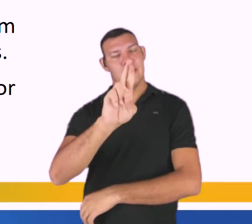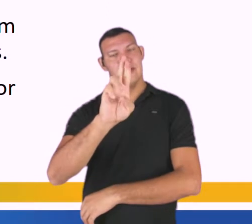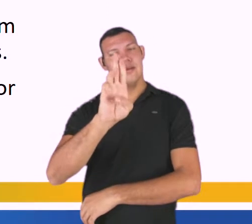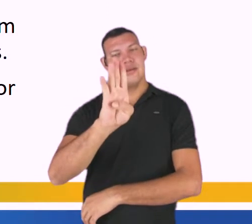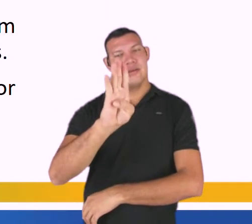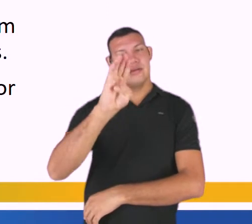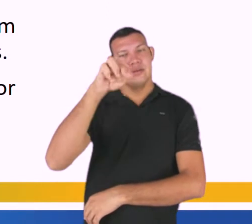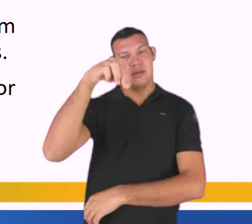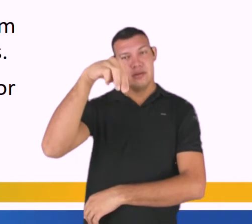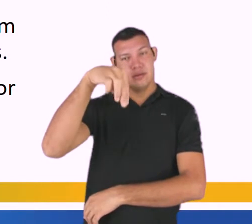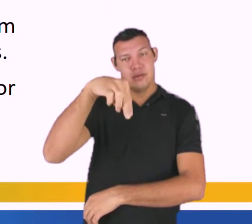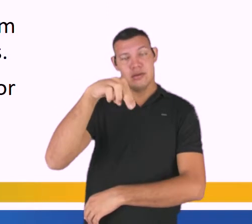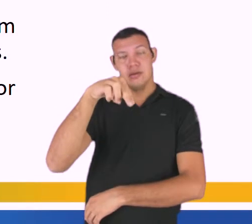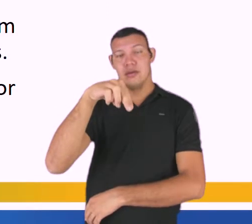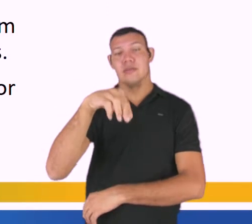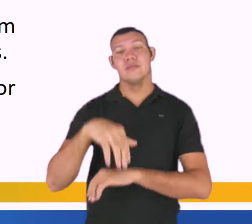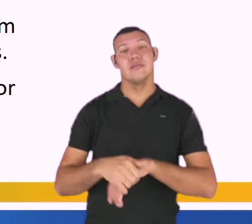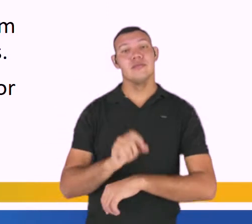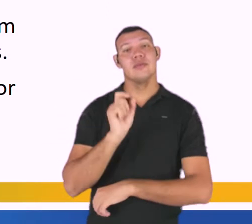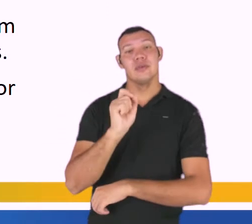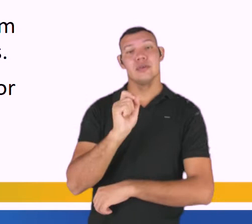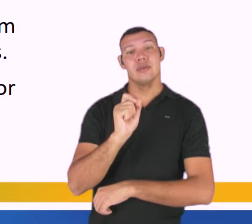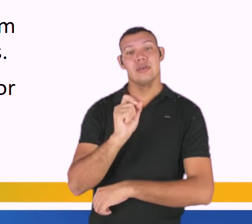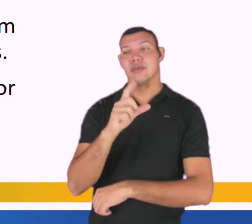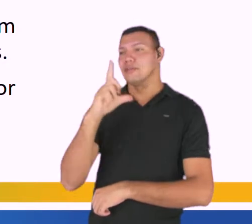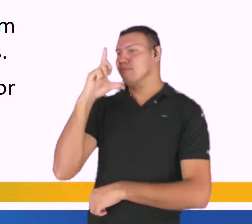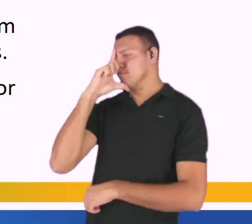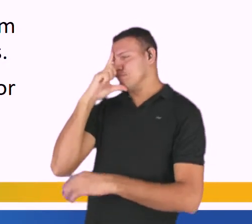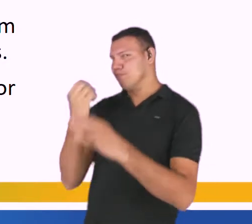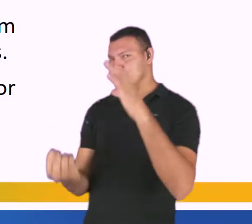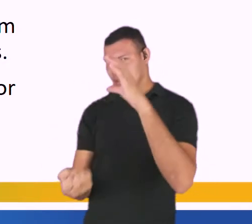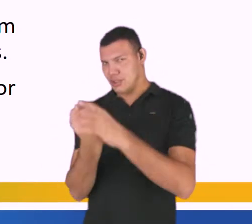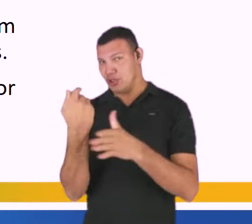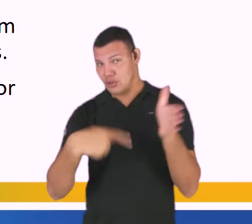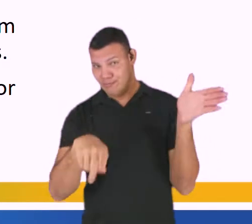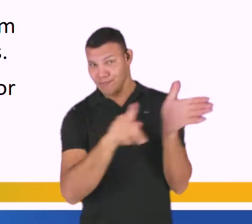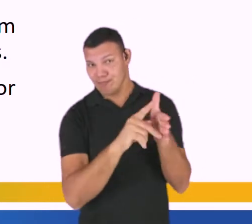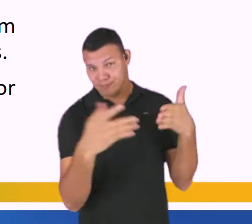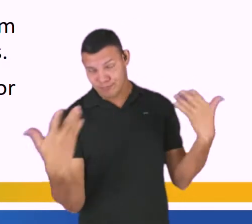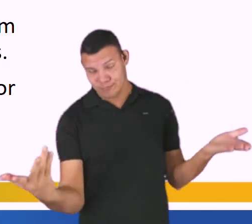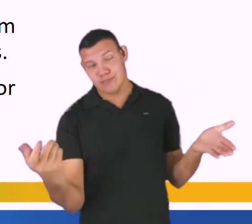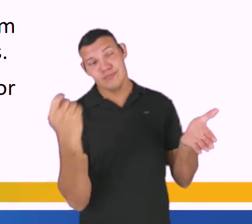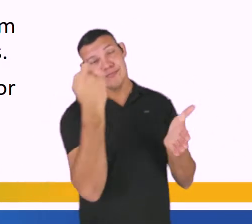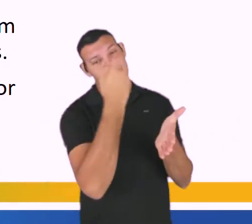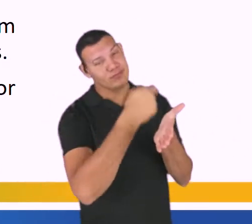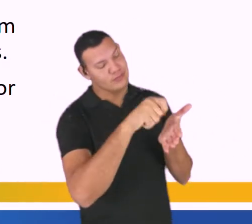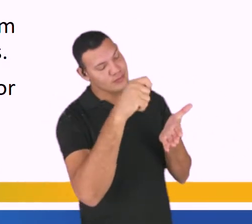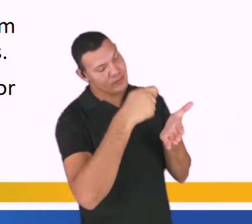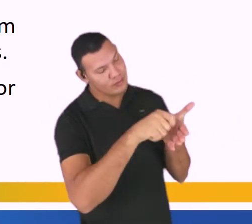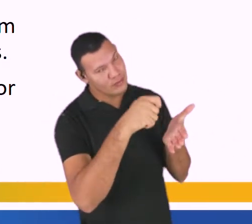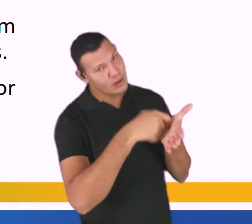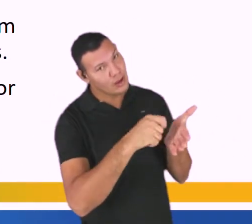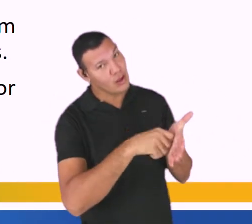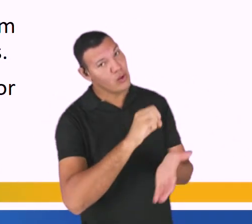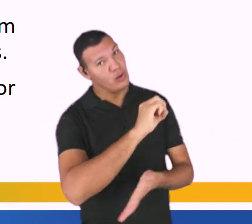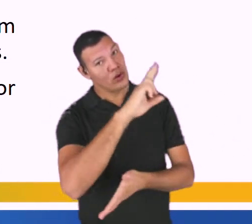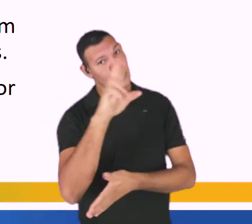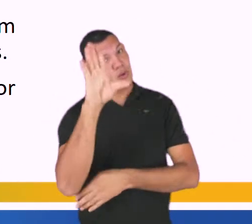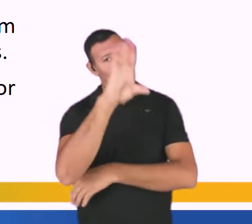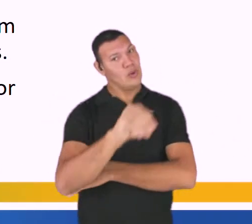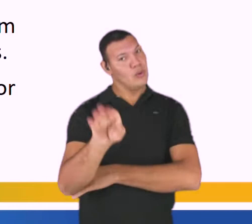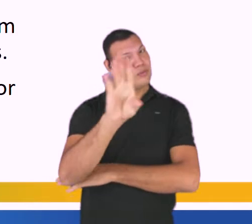é aquela que se expressa por meio de palavras escritas ou